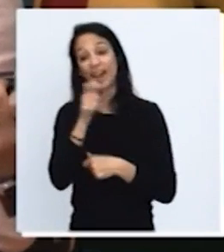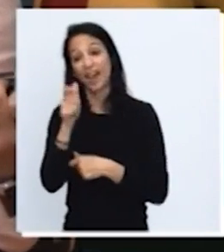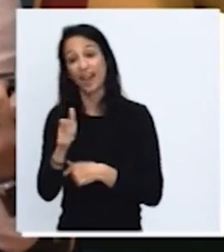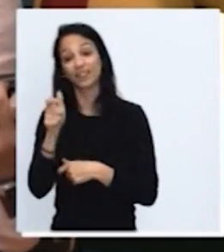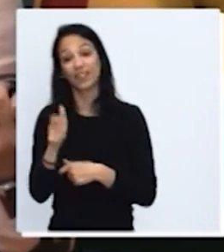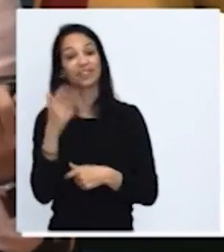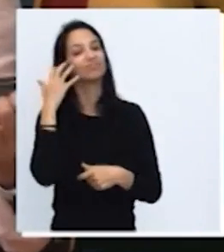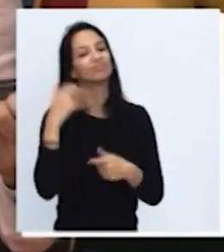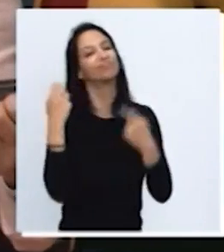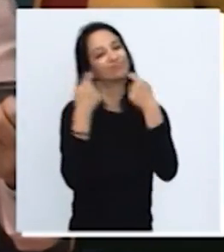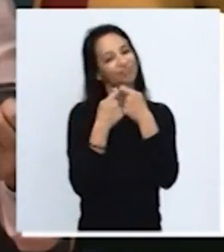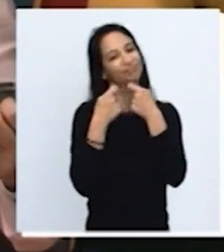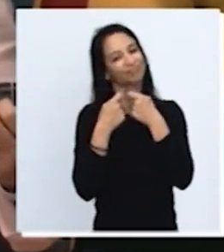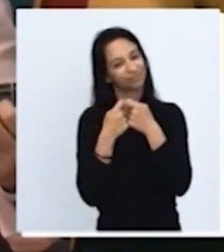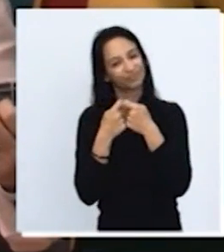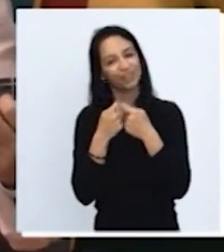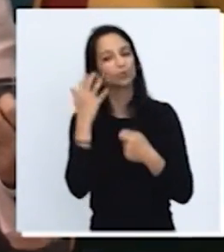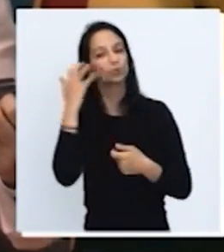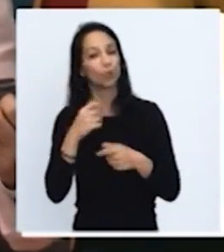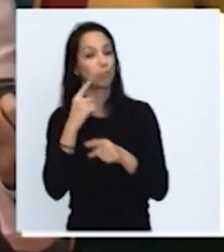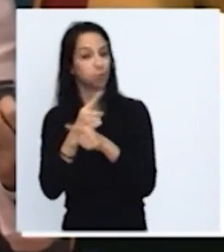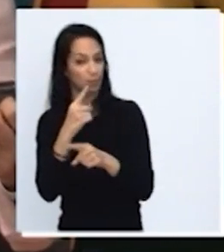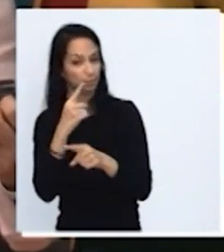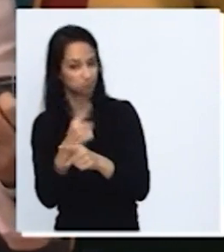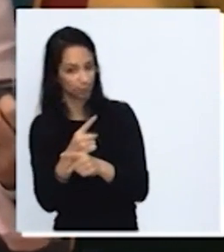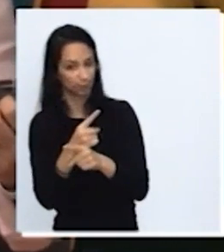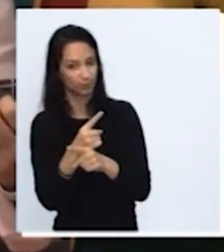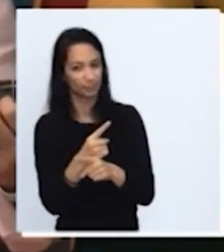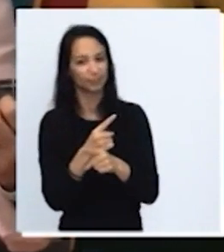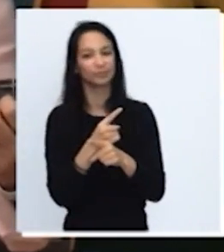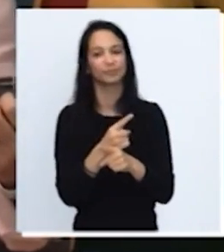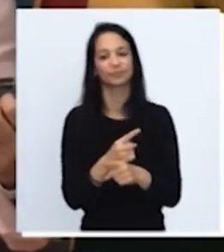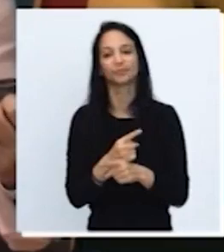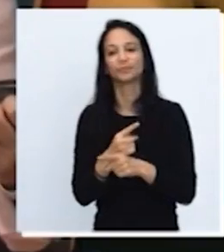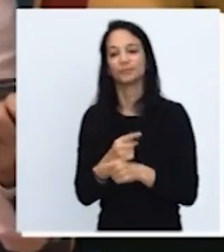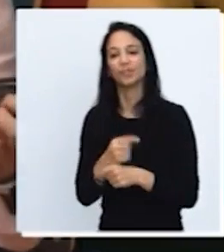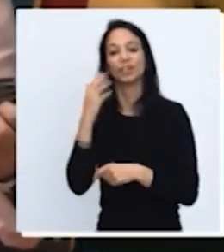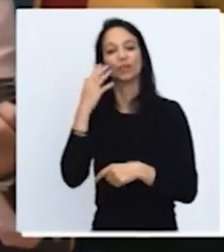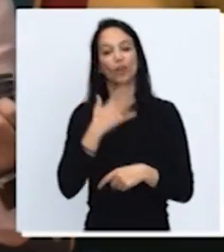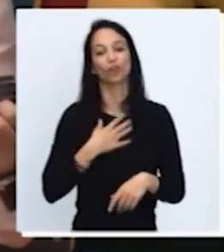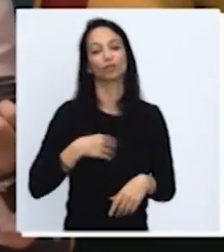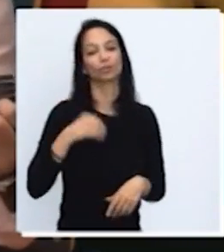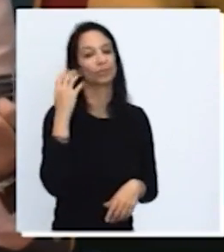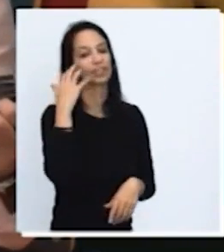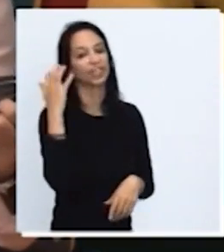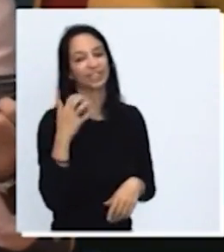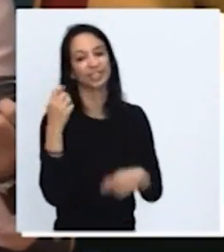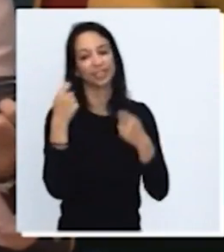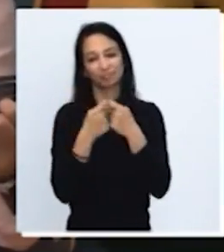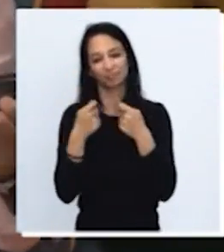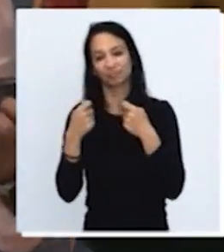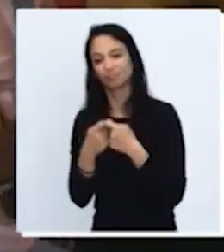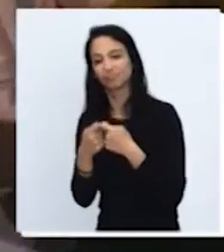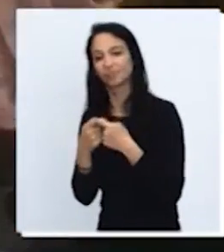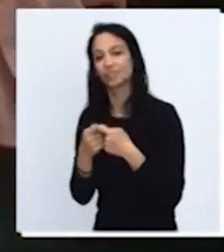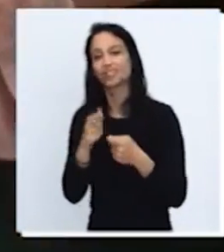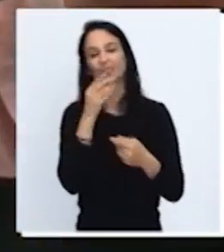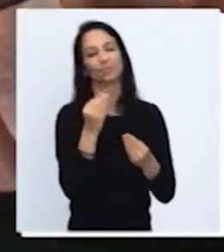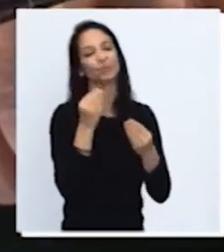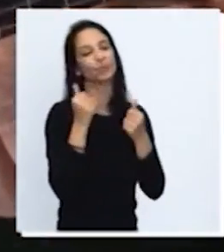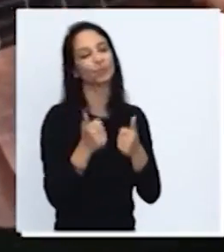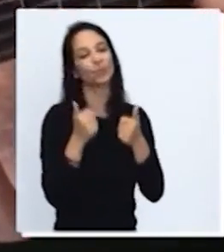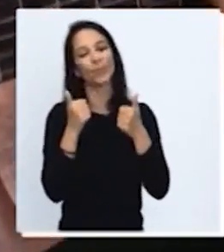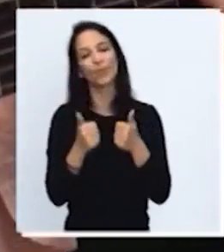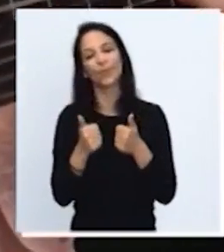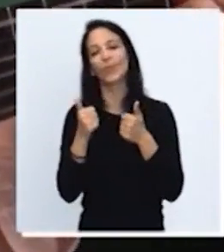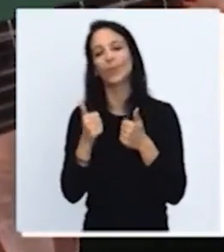palavras que rimam terminam no mesmo som. Gosto de rimar, isto é mesmo bom.